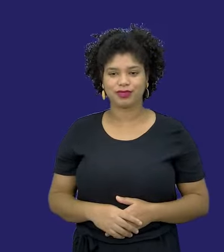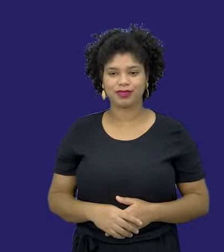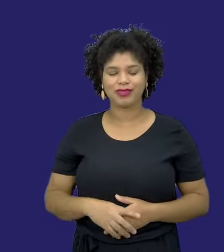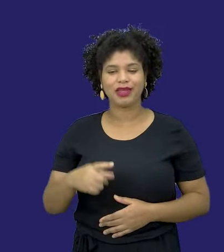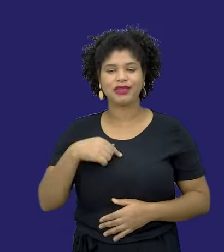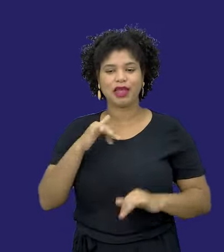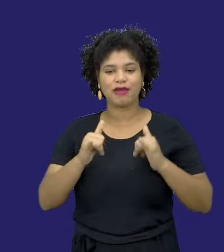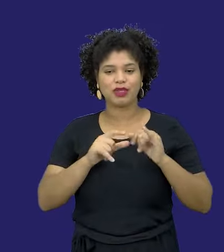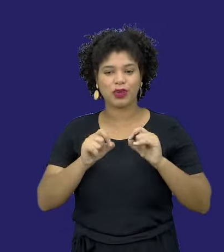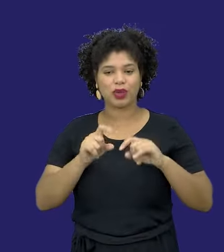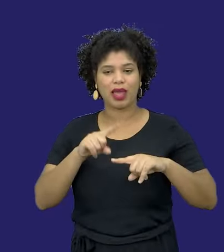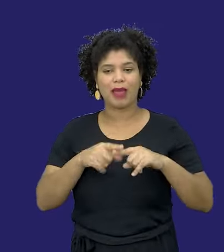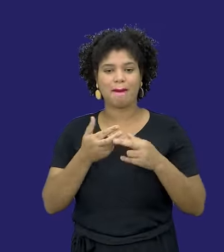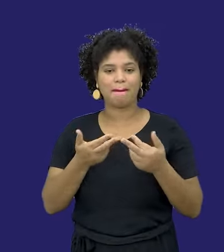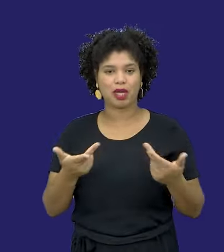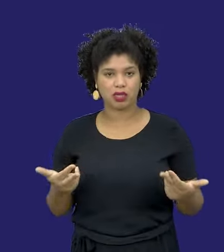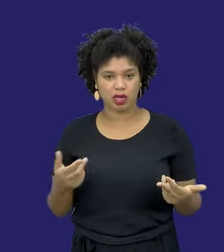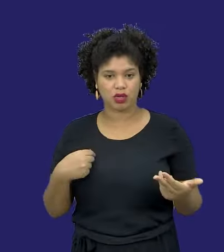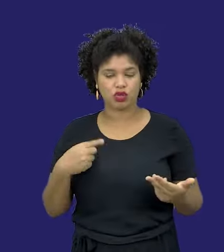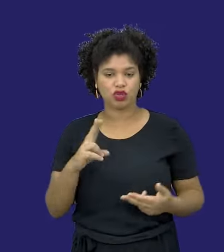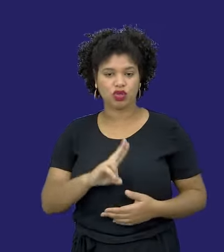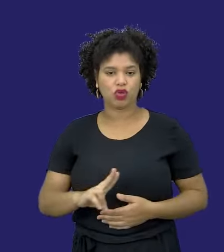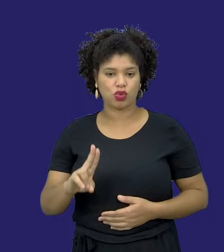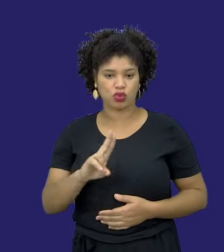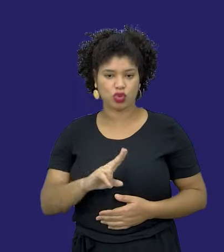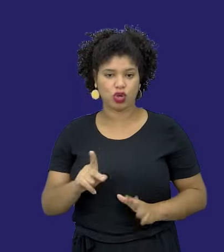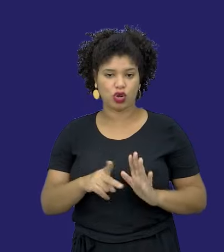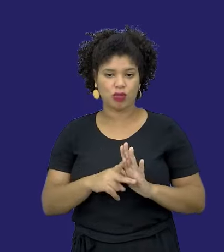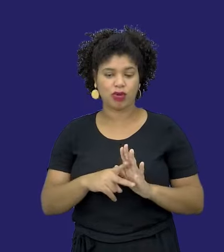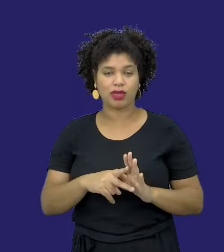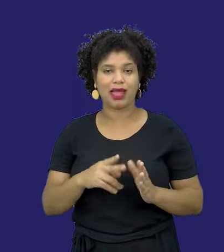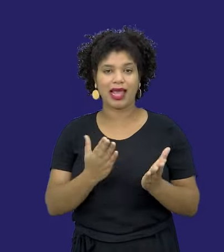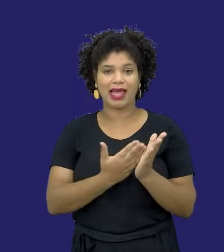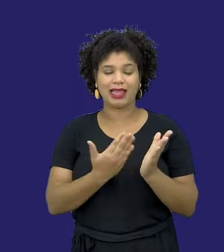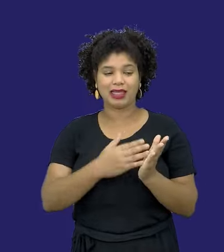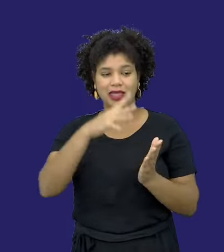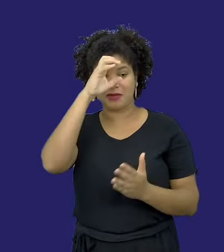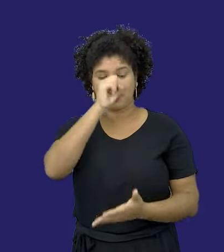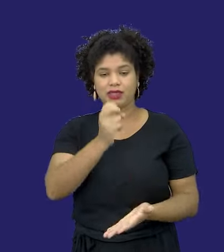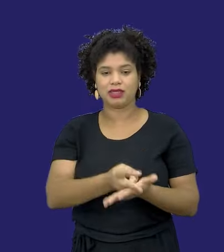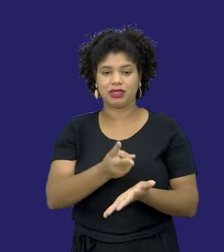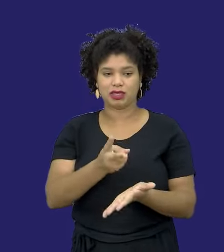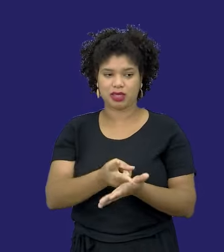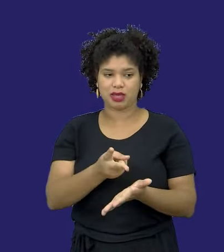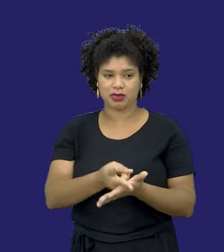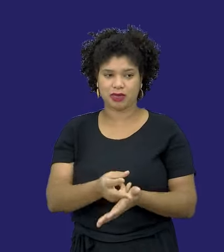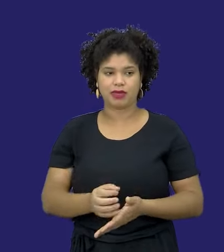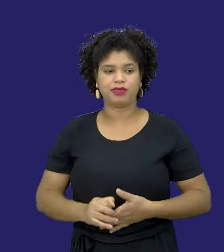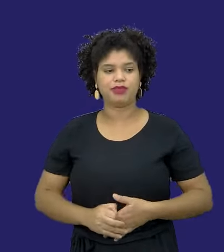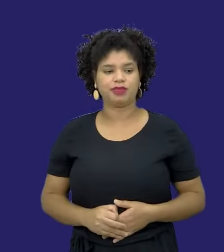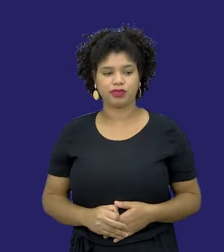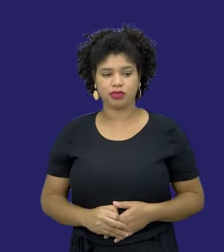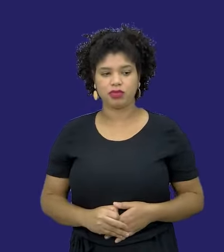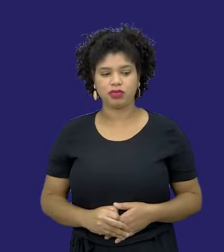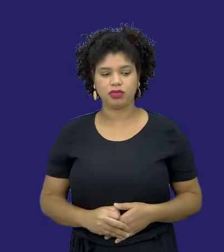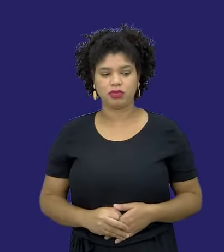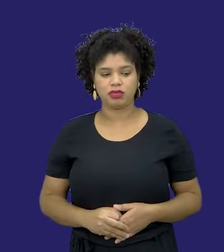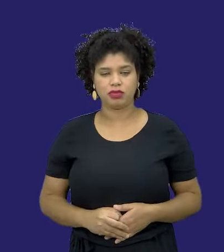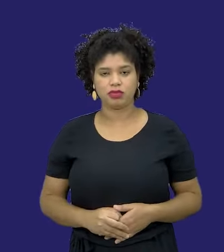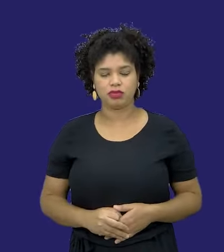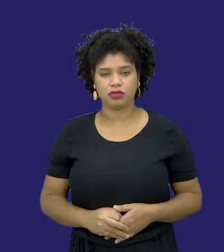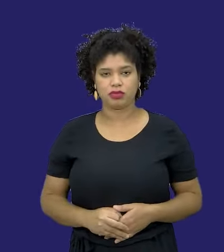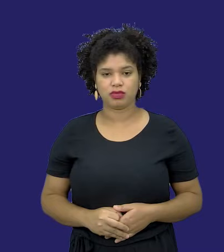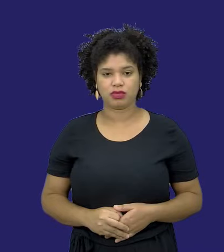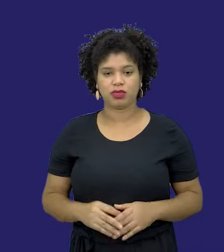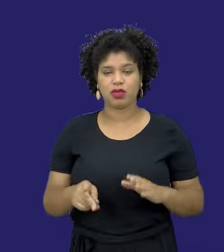Informamos que o material, né, que nós utilizaremos, o caderno do Aprender Sempre, ele está